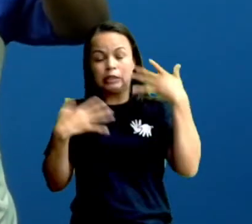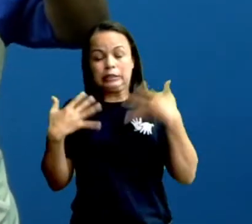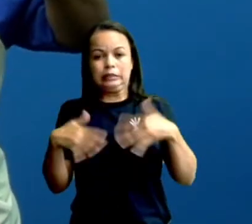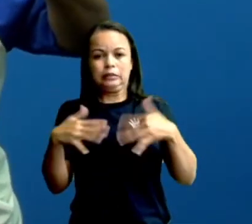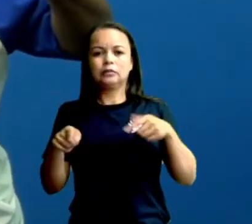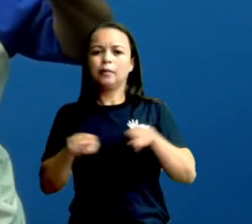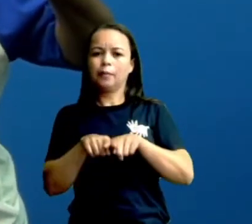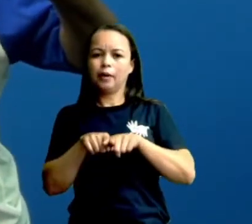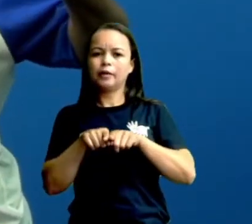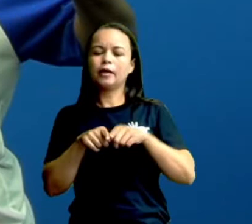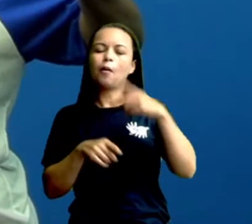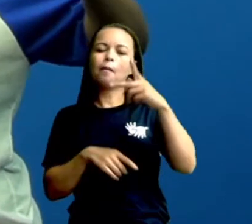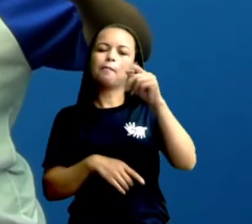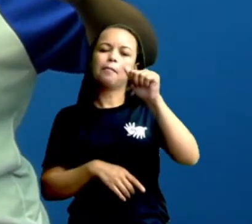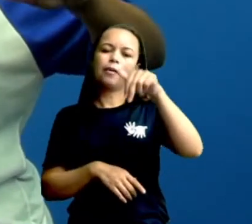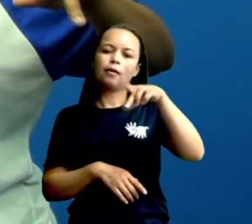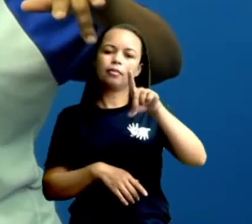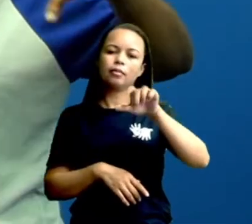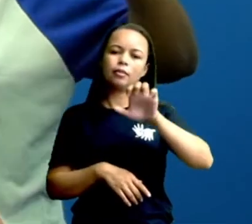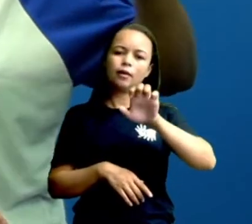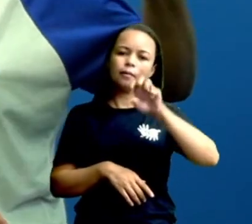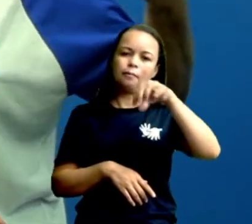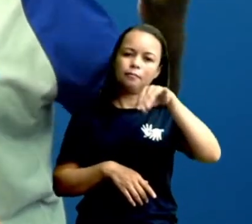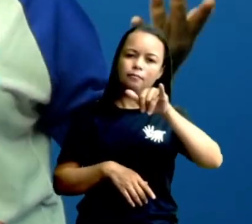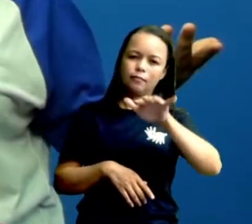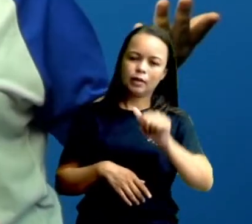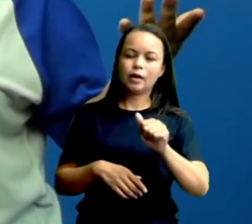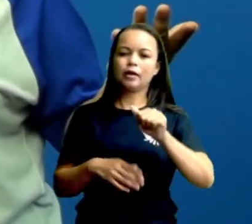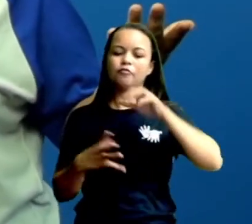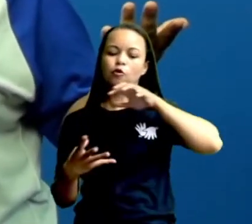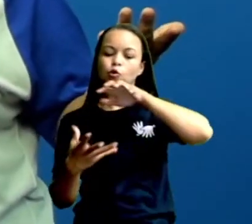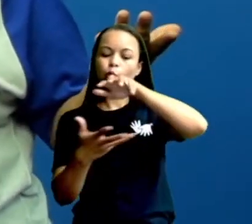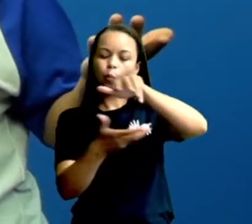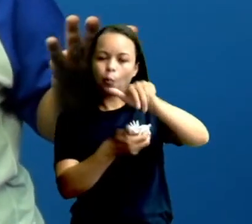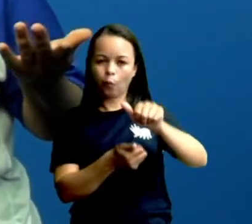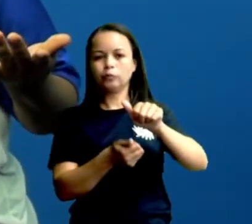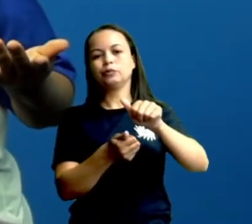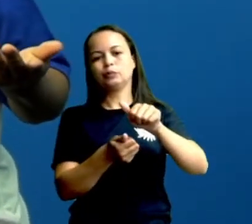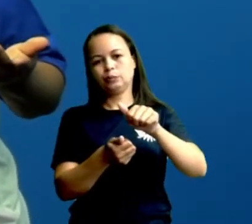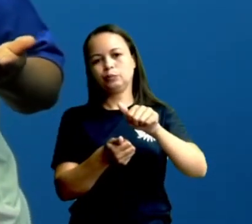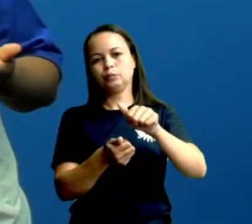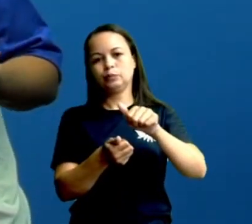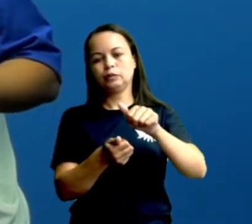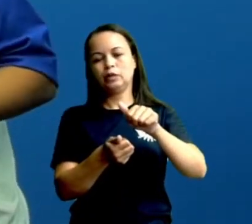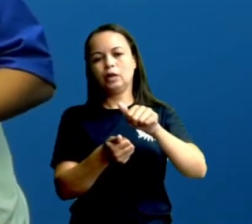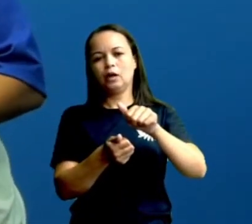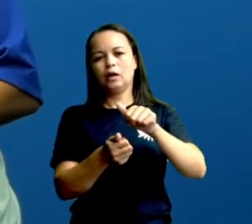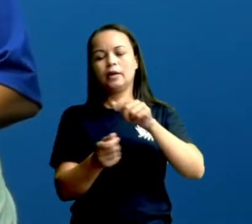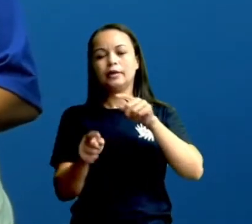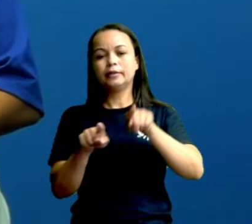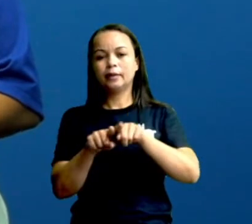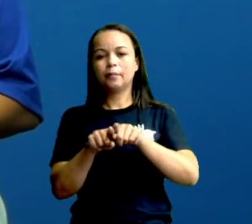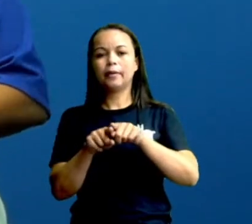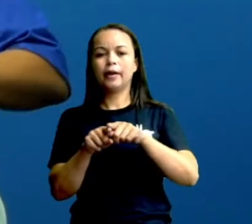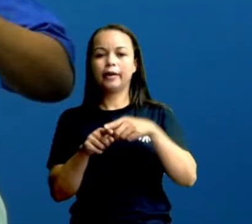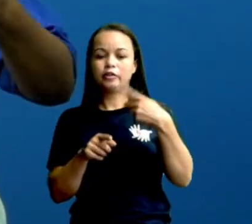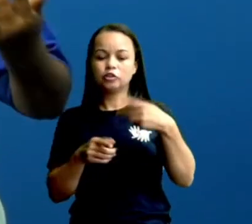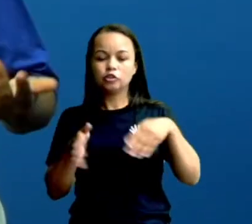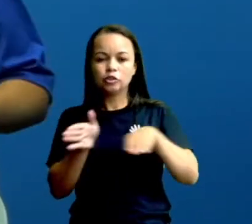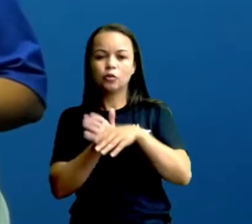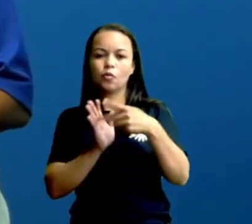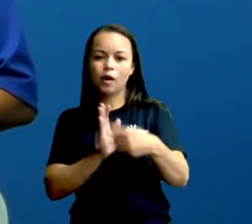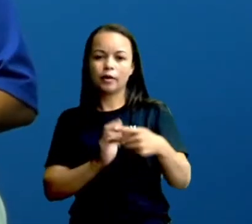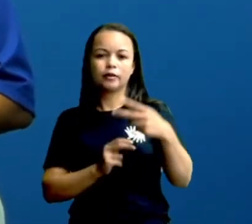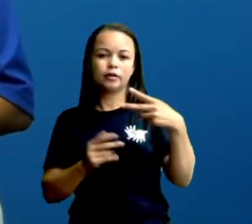uma pandemia que está sendo, porque tem sido no planeta todo, não é isso? E que também atingiu Vitória de Santo Antão,